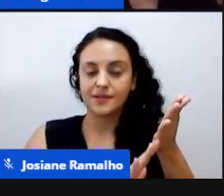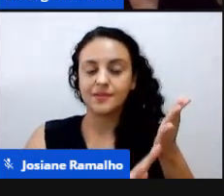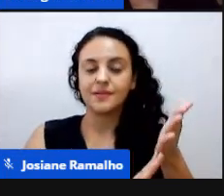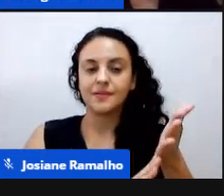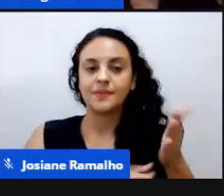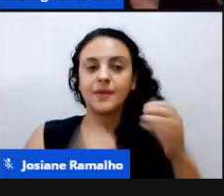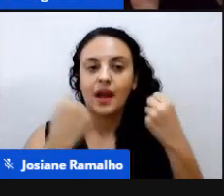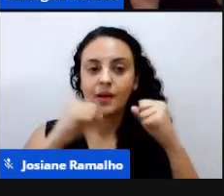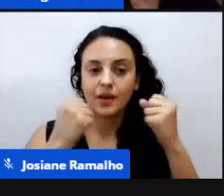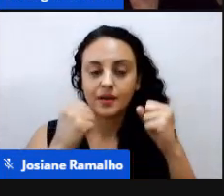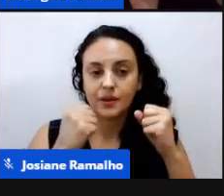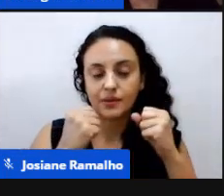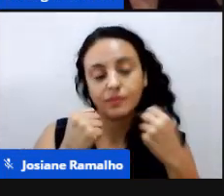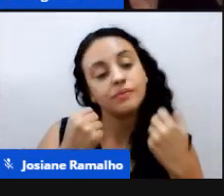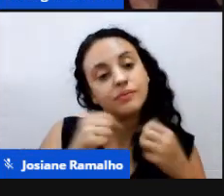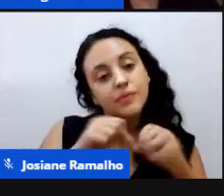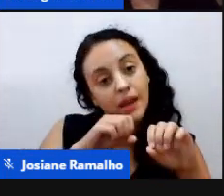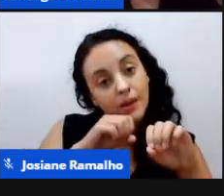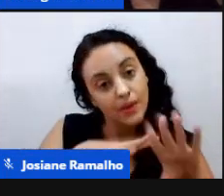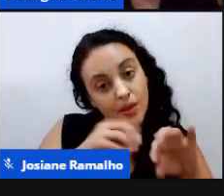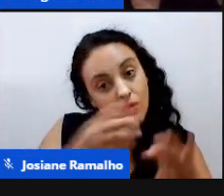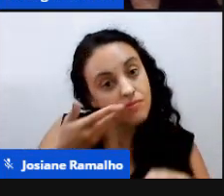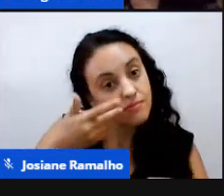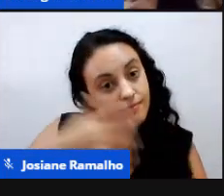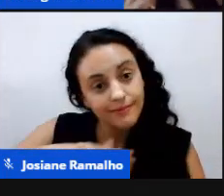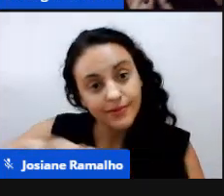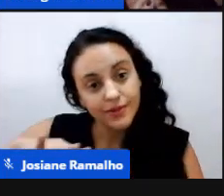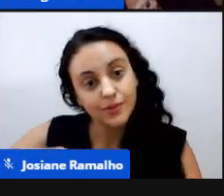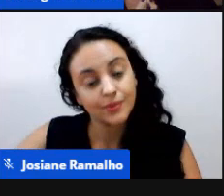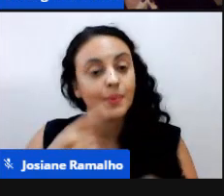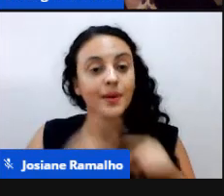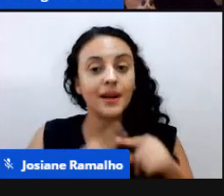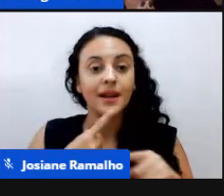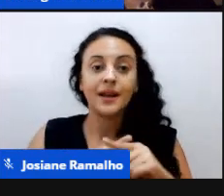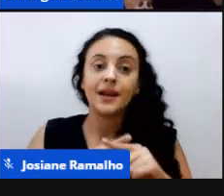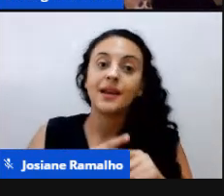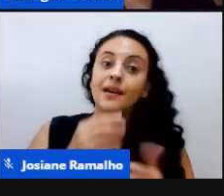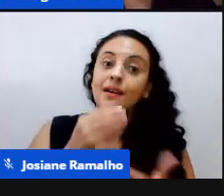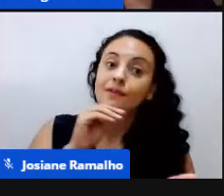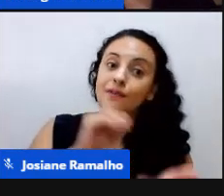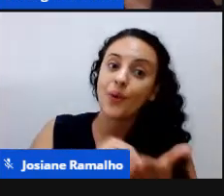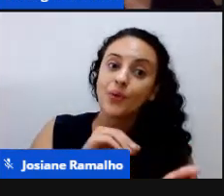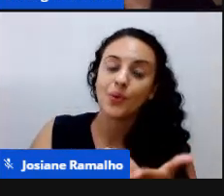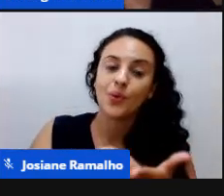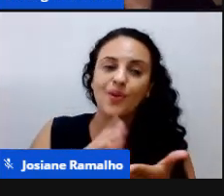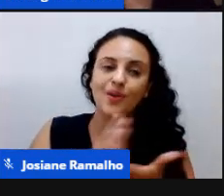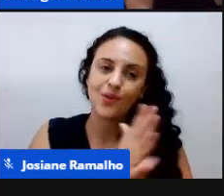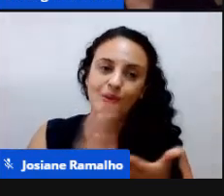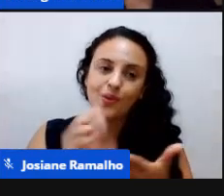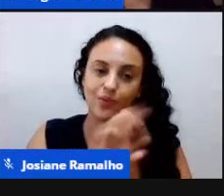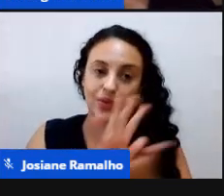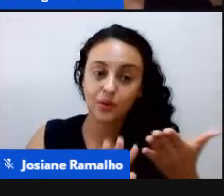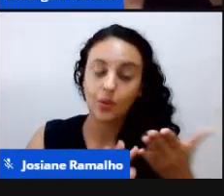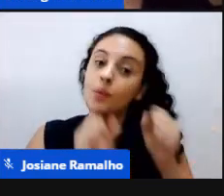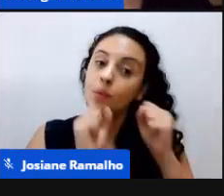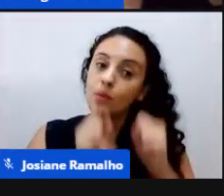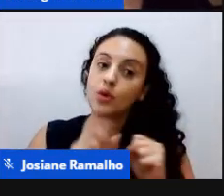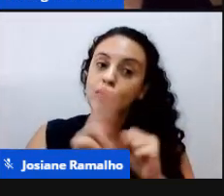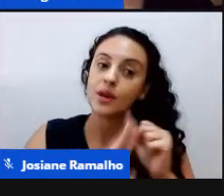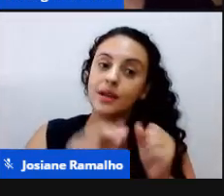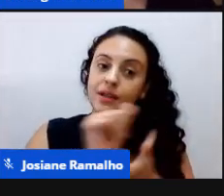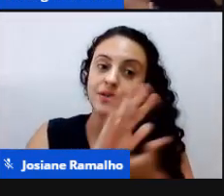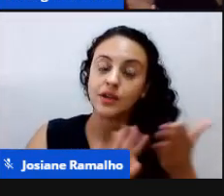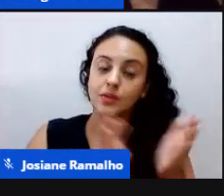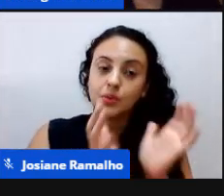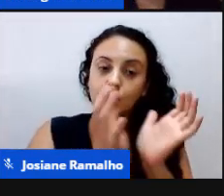Porque esse aluno, ele ainda está faltando algumas atividades. Então, essa atividade serve tanto para o grupo 5 como para o primeiro